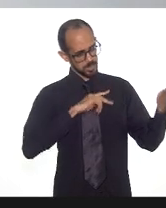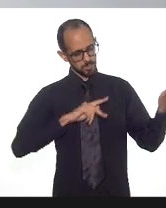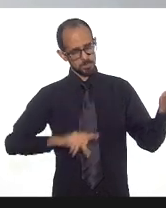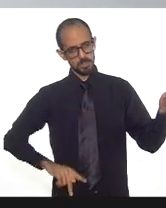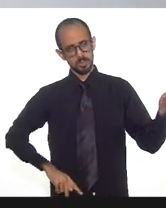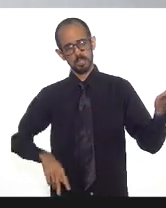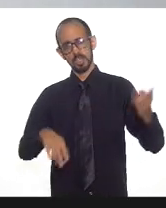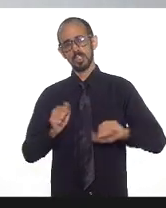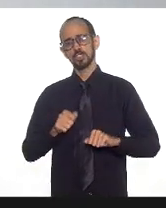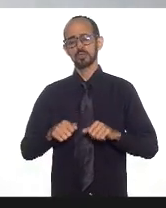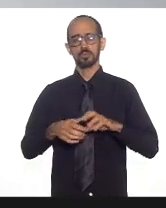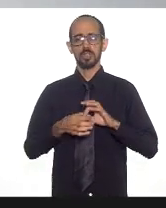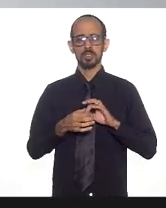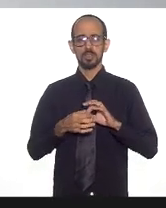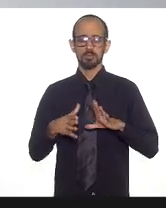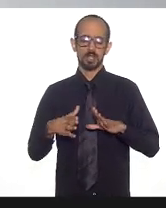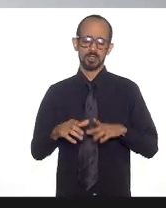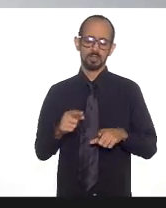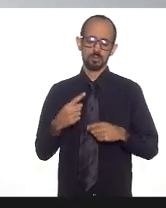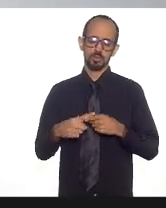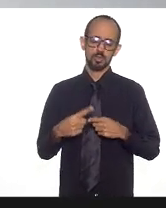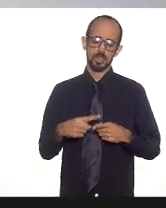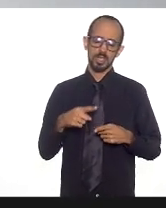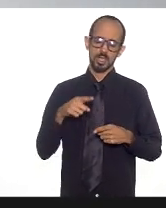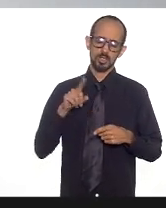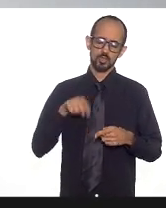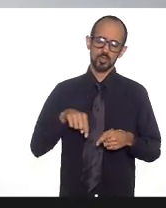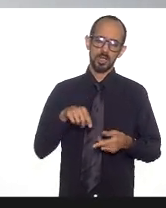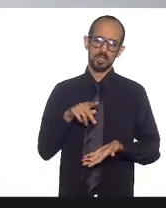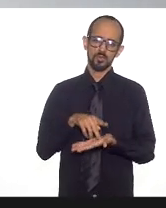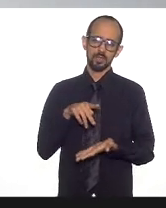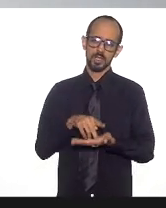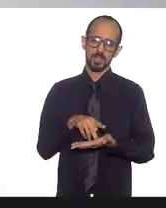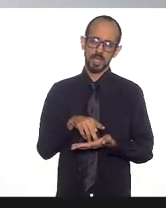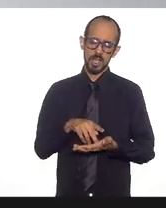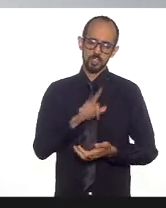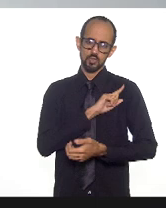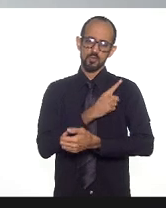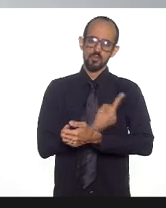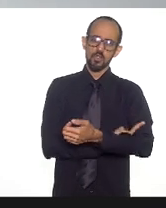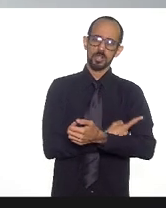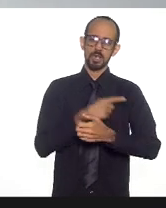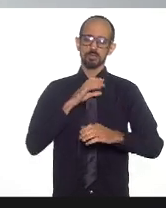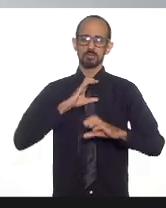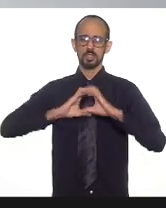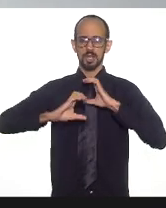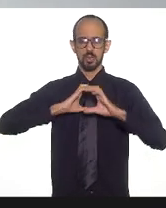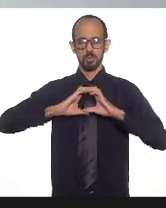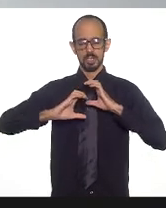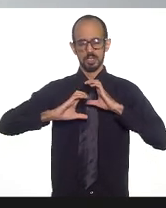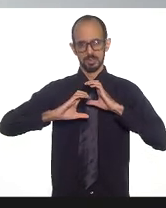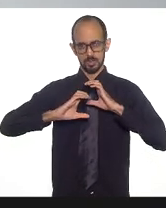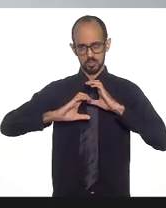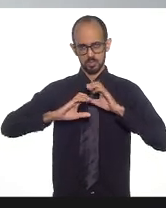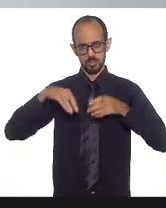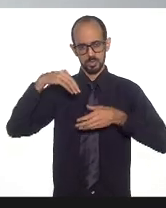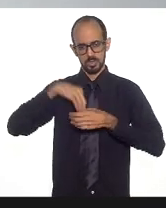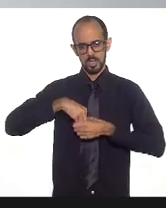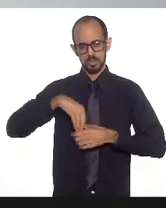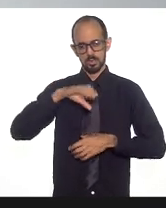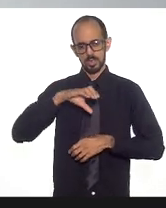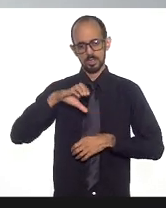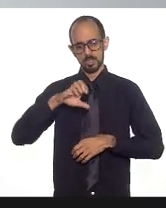essa disposição, porque isso realmente fortalece o diálogo na Fundação